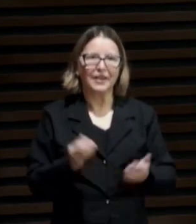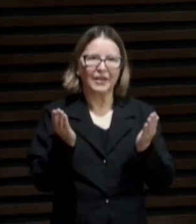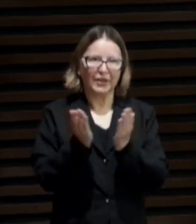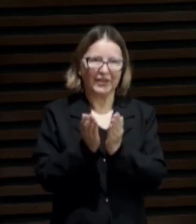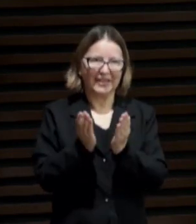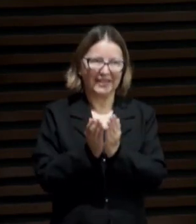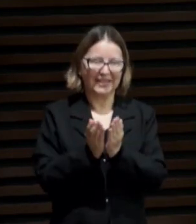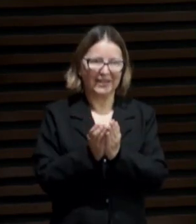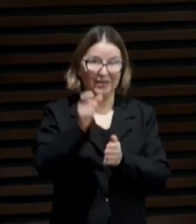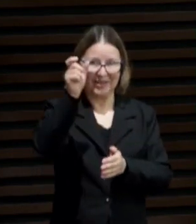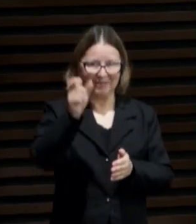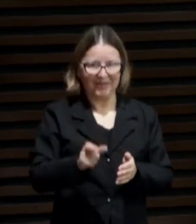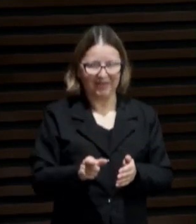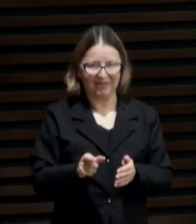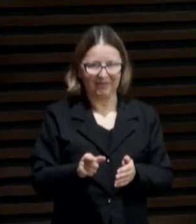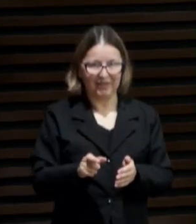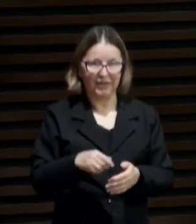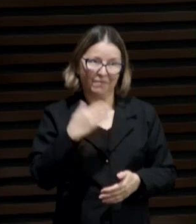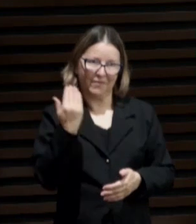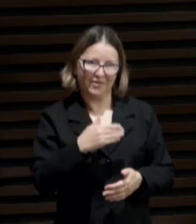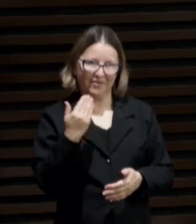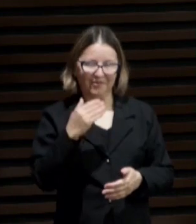é aquele que provou